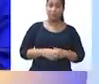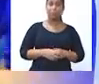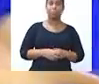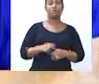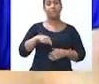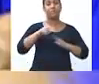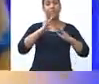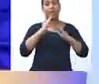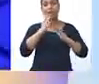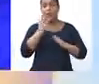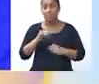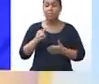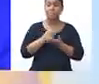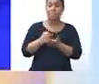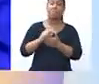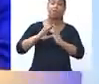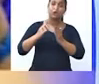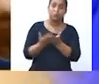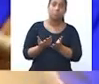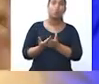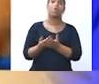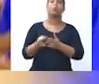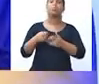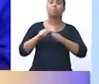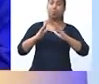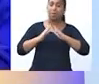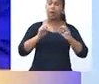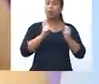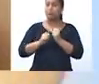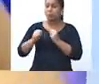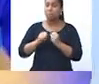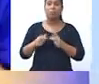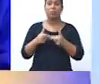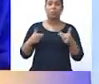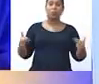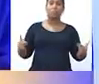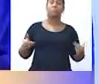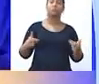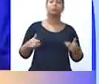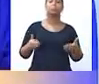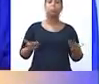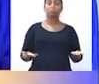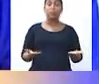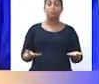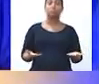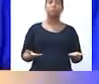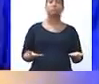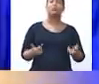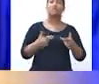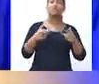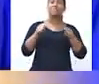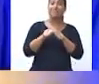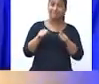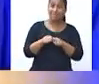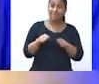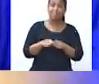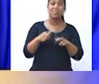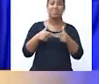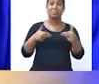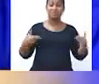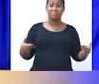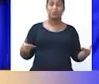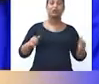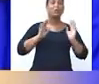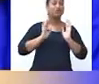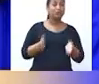na escola, tem que fazer compra do mês, tem que limpar a casa, tem não sei o quê. São essas as tarefas. Esse fazer as tarefas